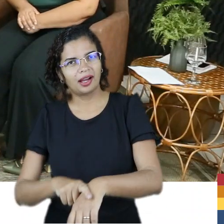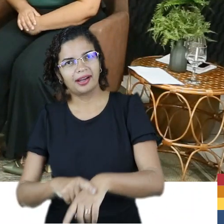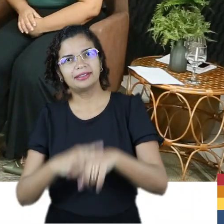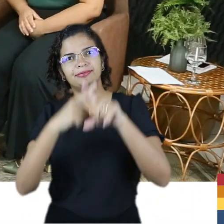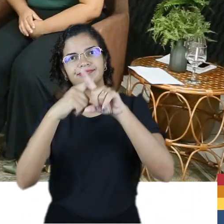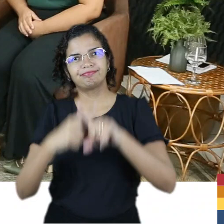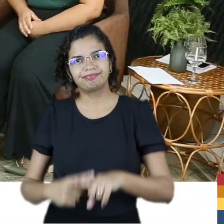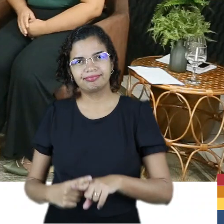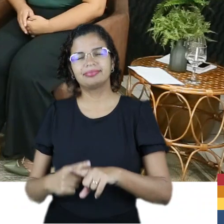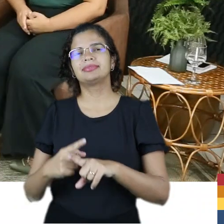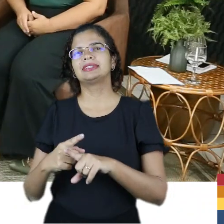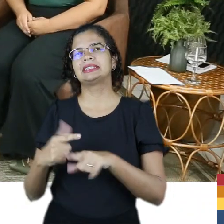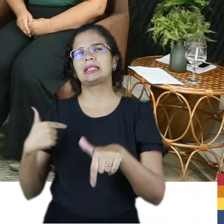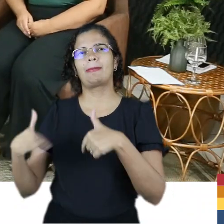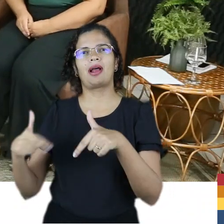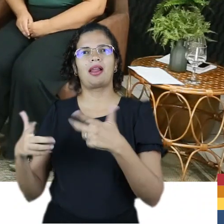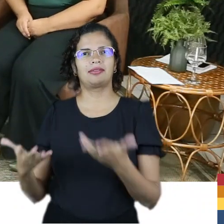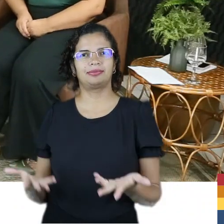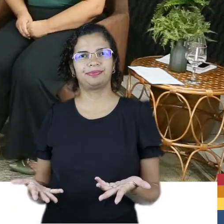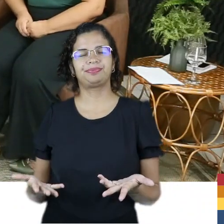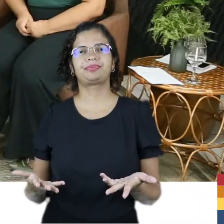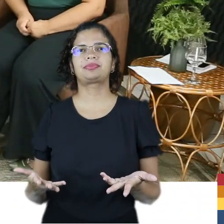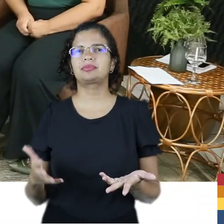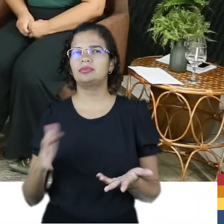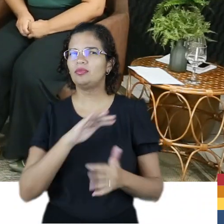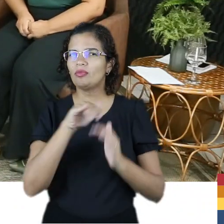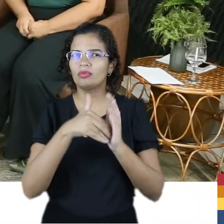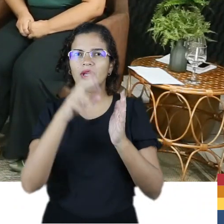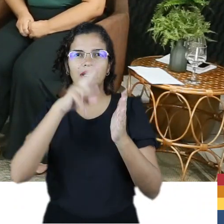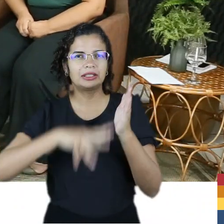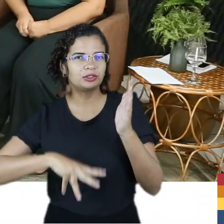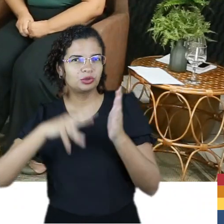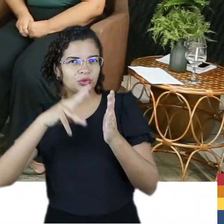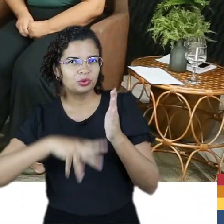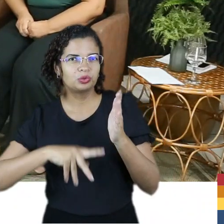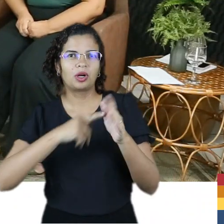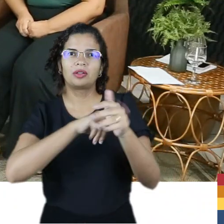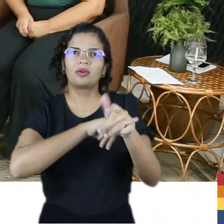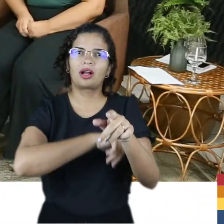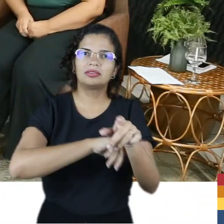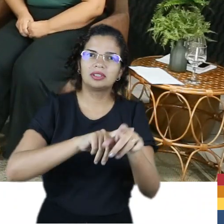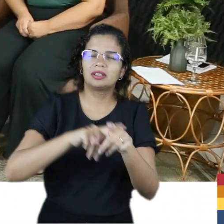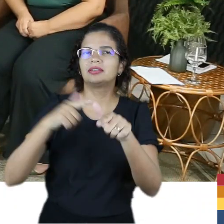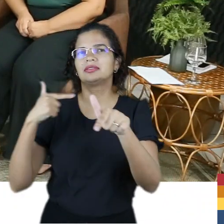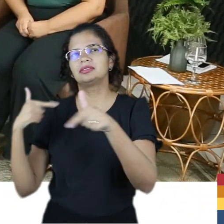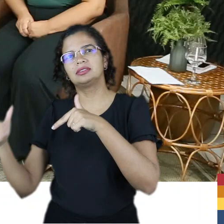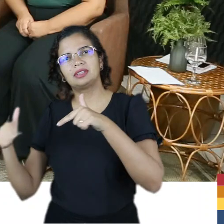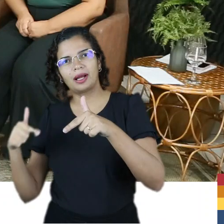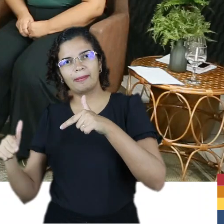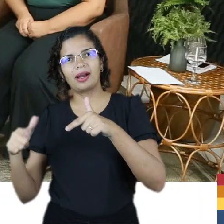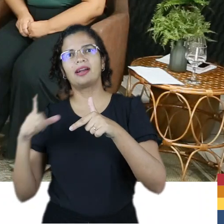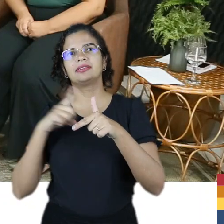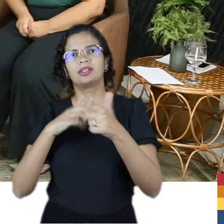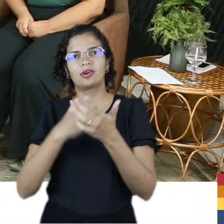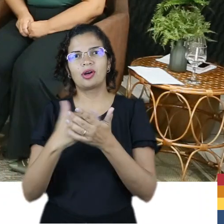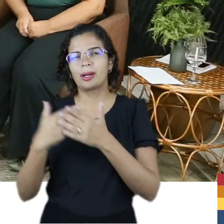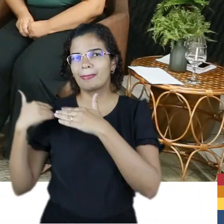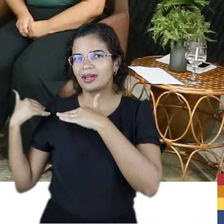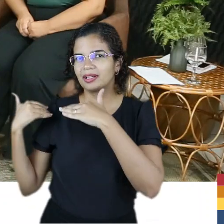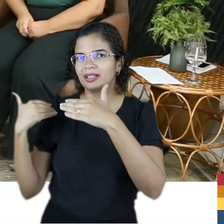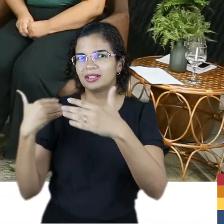profissional já para o ensino médio. São indicações do que pode ser trabalhado no quinto itinerário formativo.